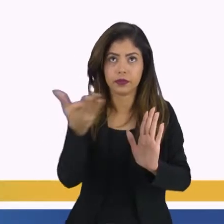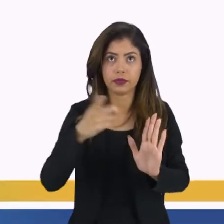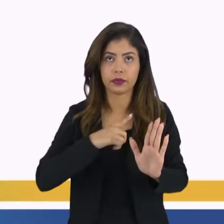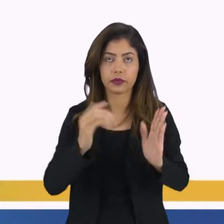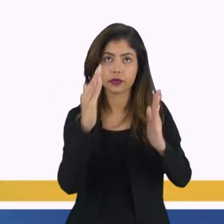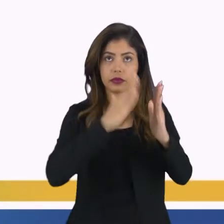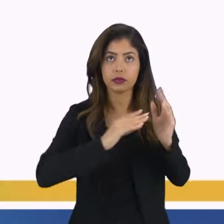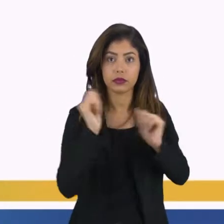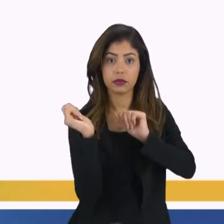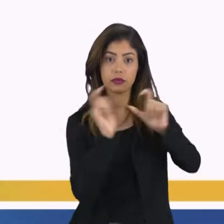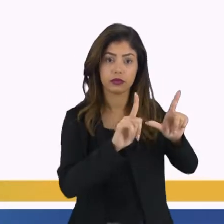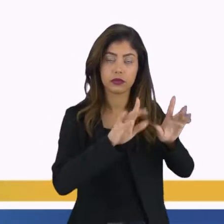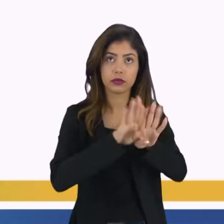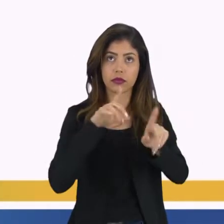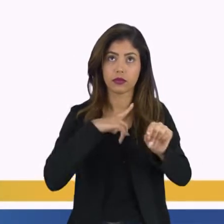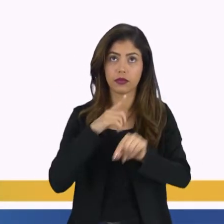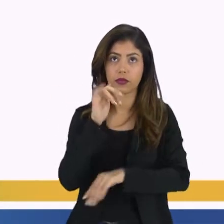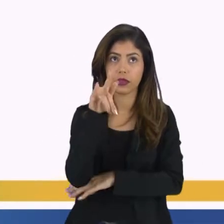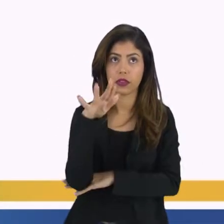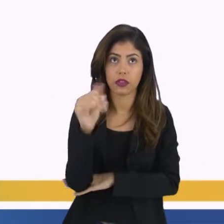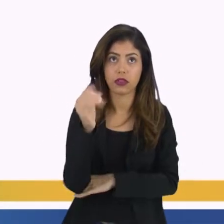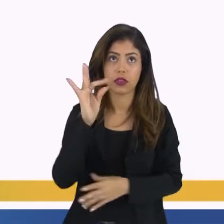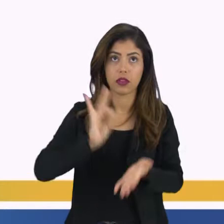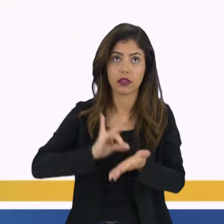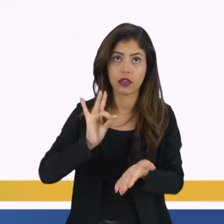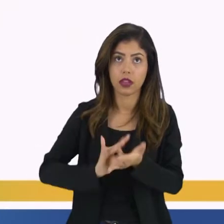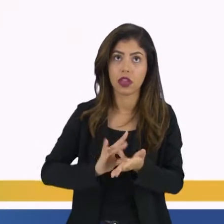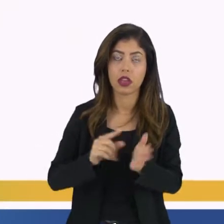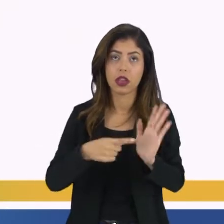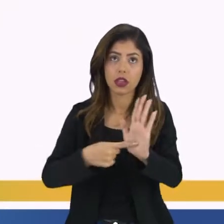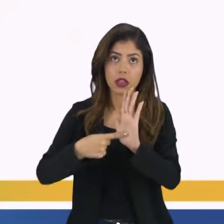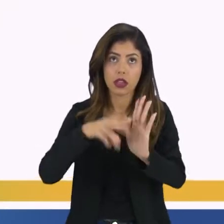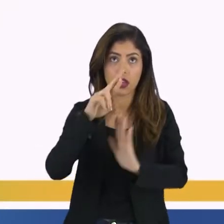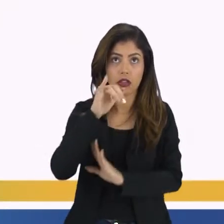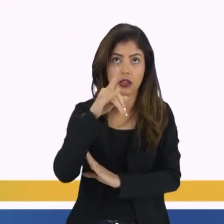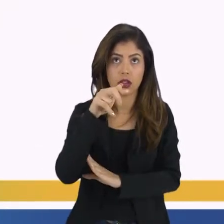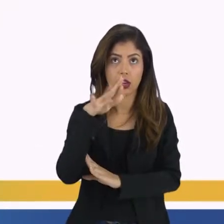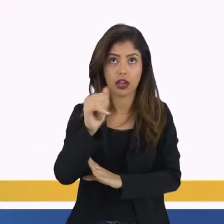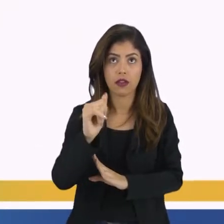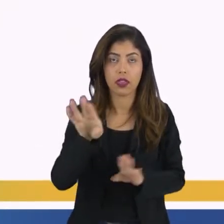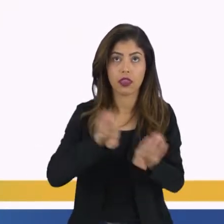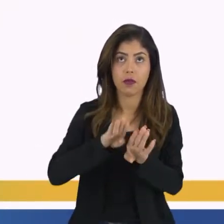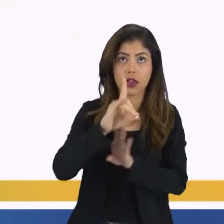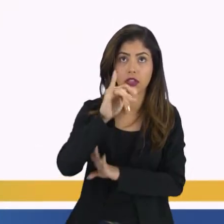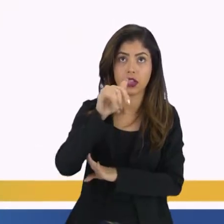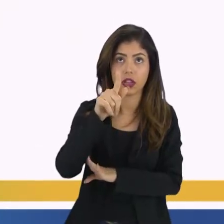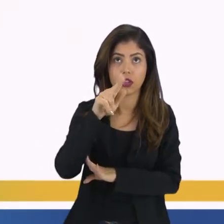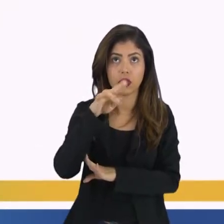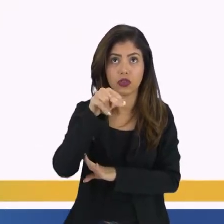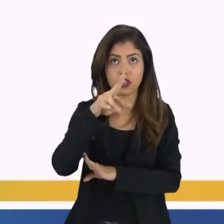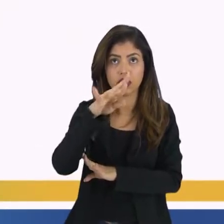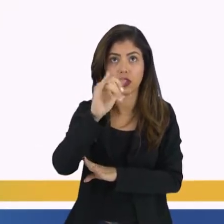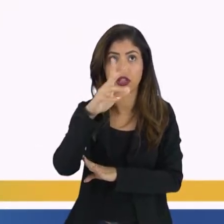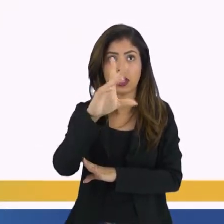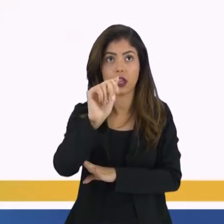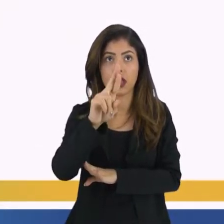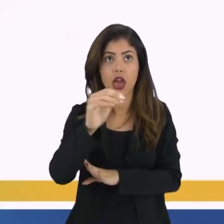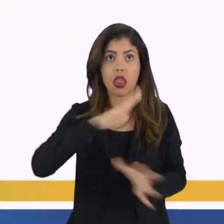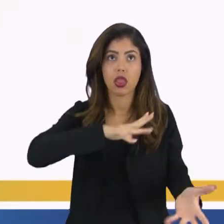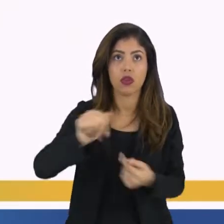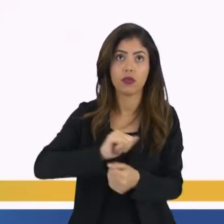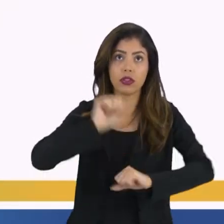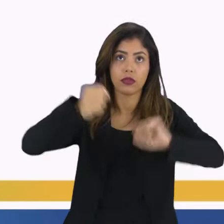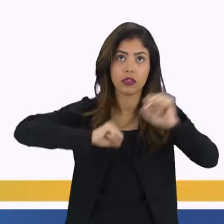um retrato fidedigno da realidade, com o intuito de radiografar e diagnosticar as mazelas do mundo industrial e da